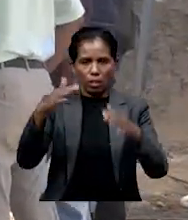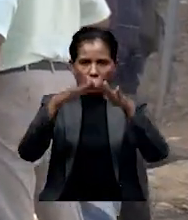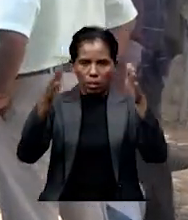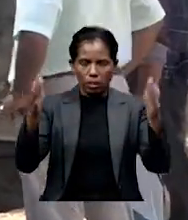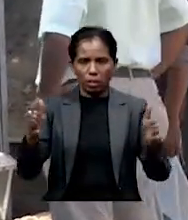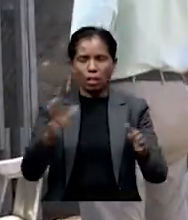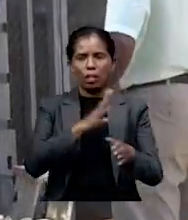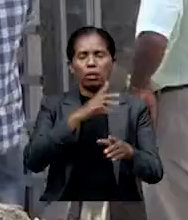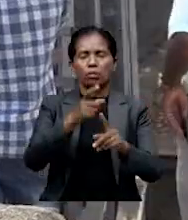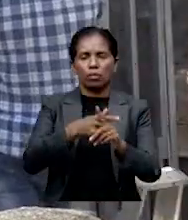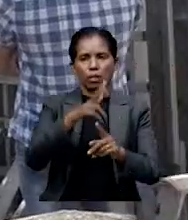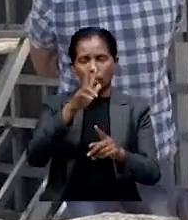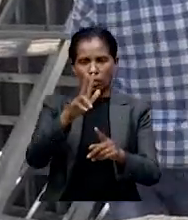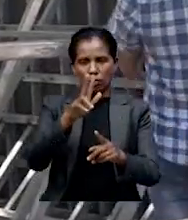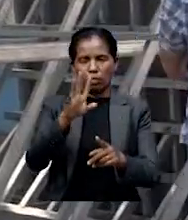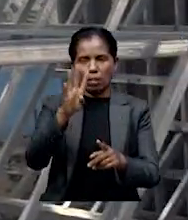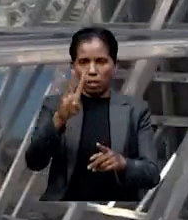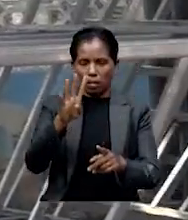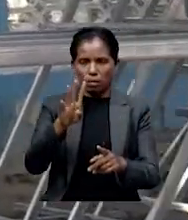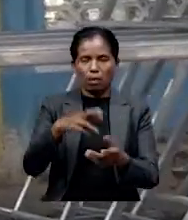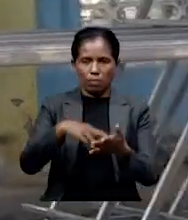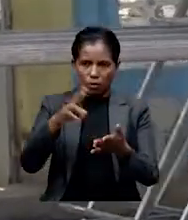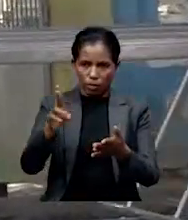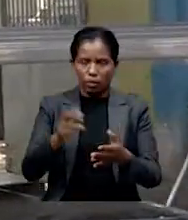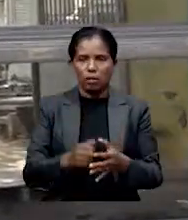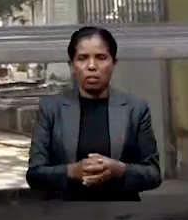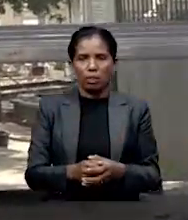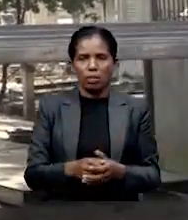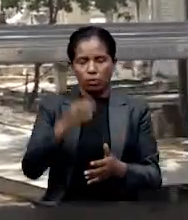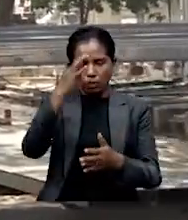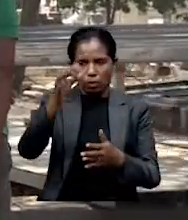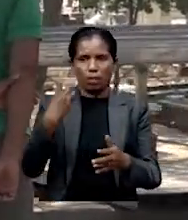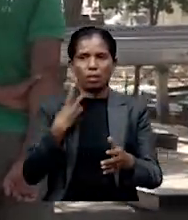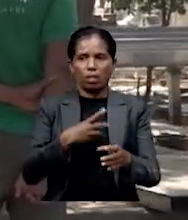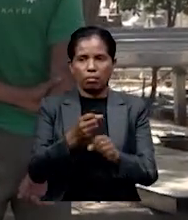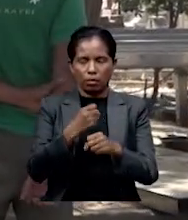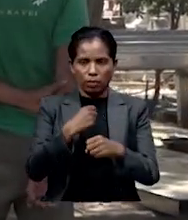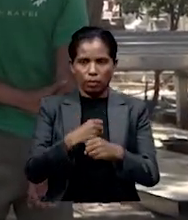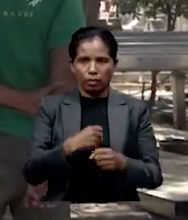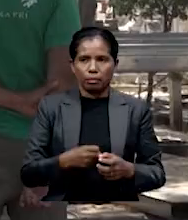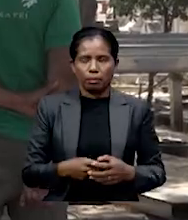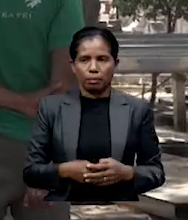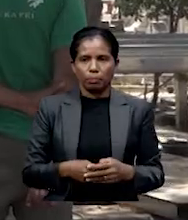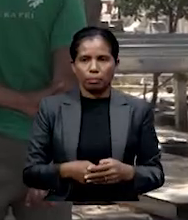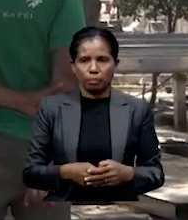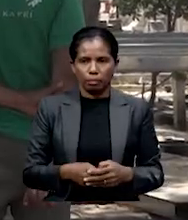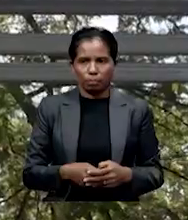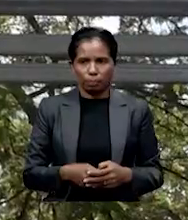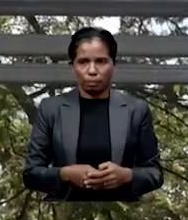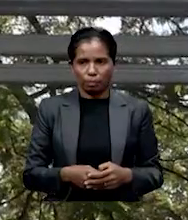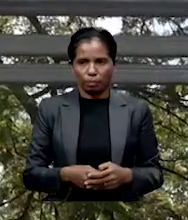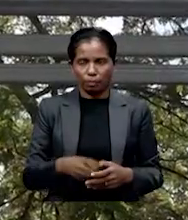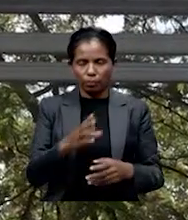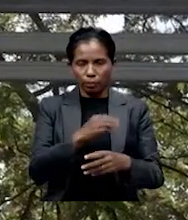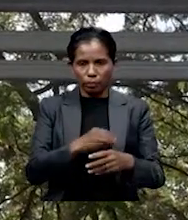fulan tolo hat, foi aprova. Agora foi aprova e Oleh itu, awam beri amit cor. Ini, contohnya, ini portico red. Hadi apa pagar